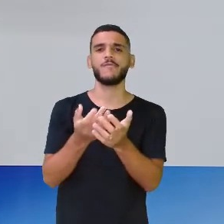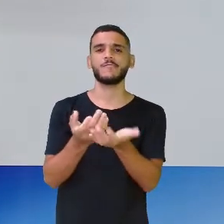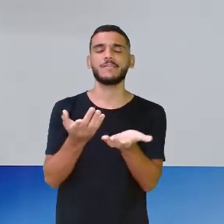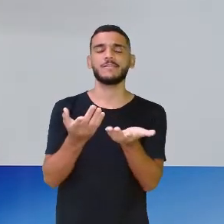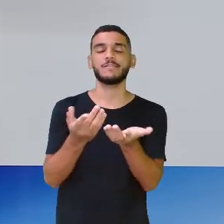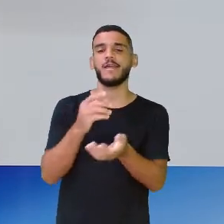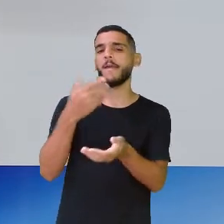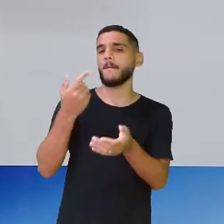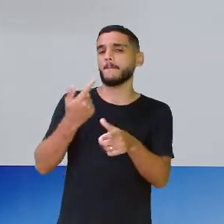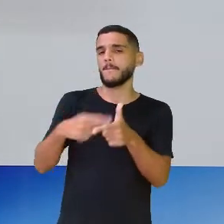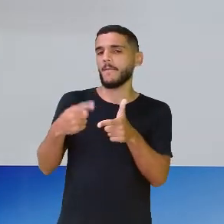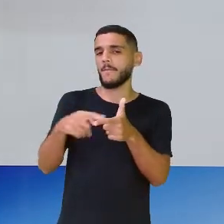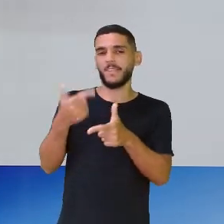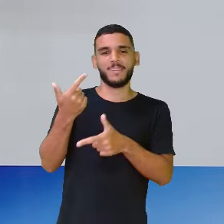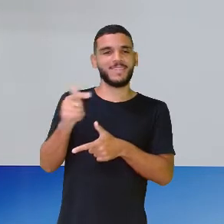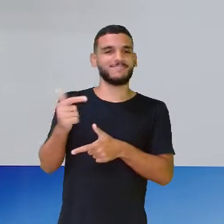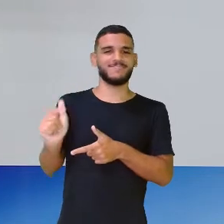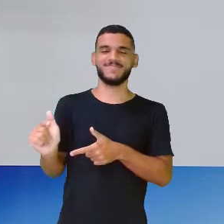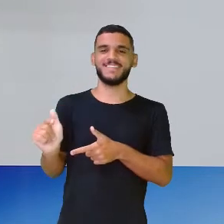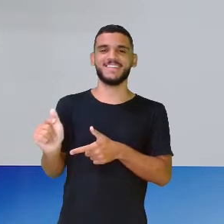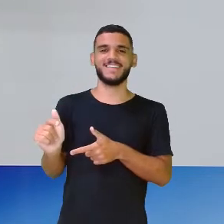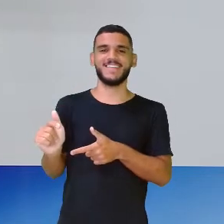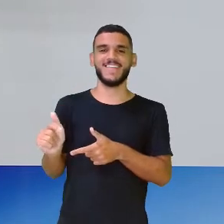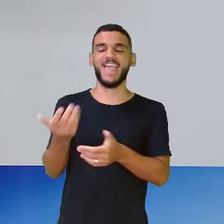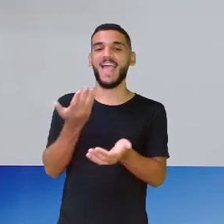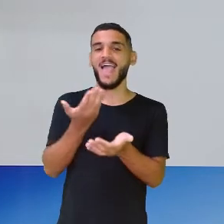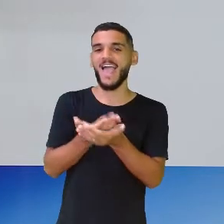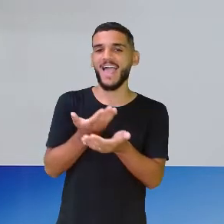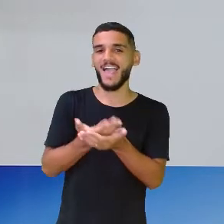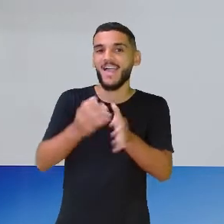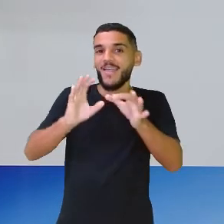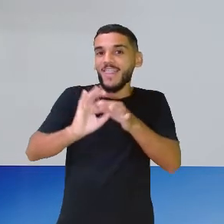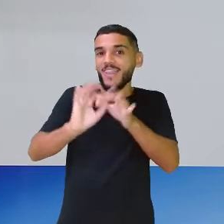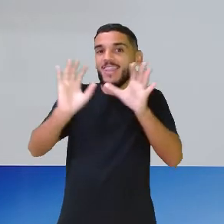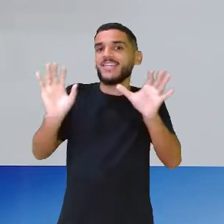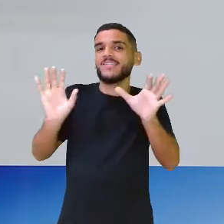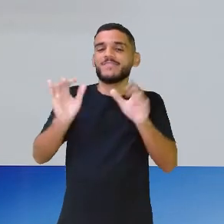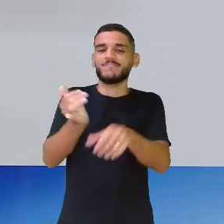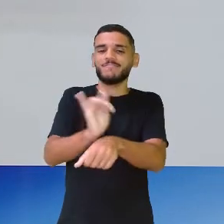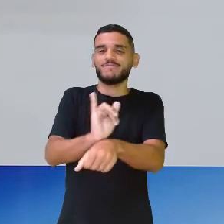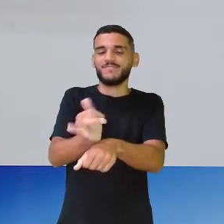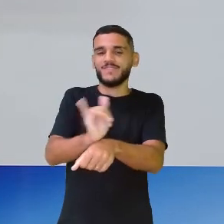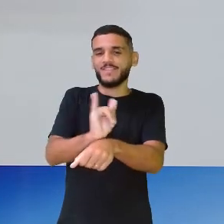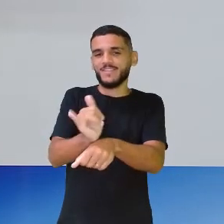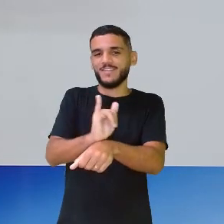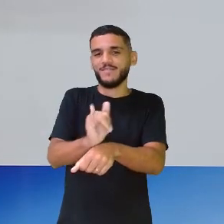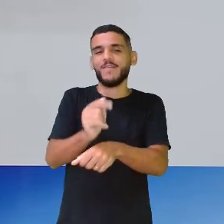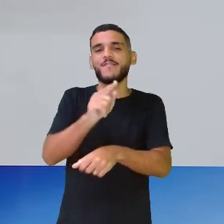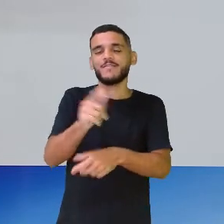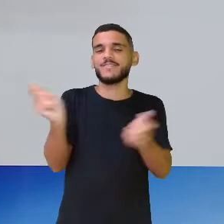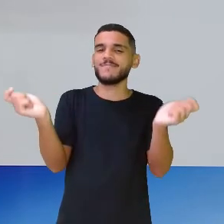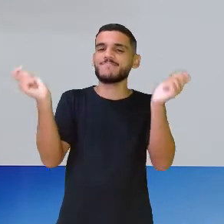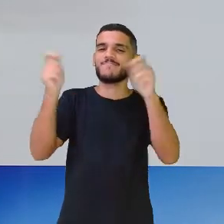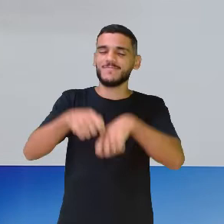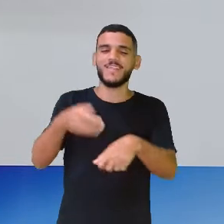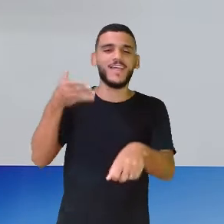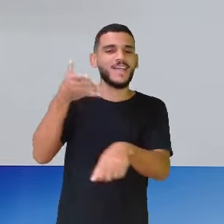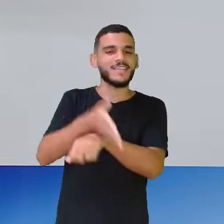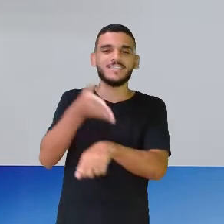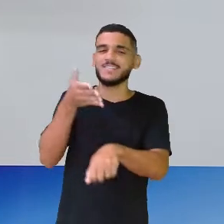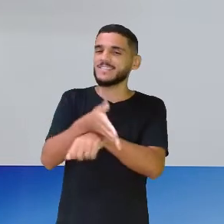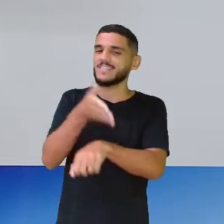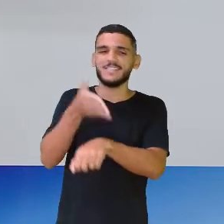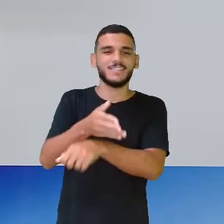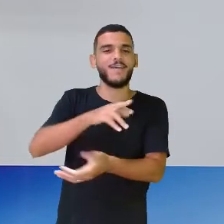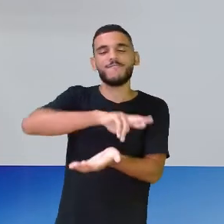não tem problema. Essas aulas ficam disponíveis no canal do YouTube e você pode acessar quantas